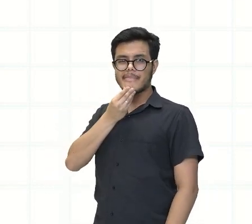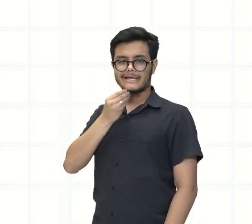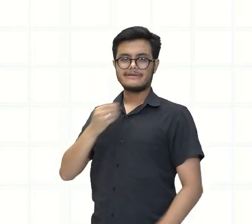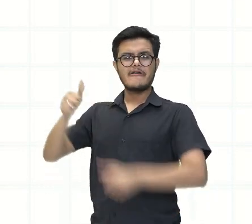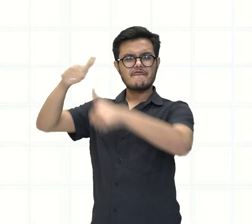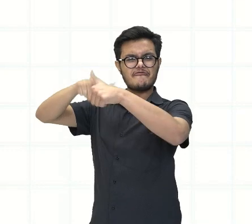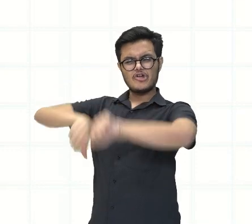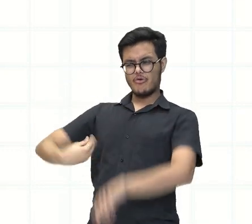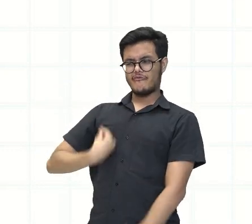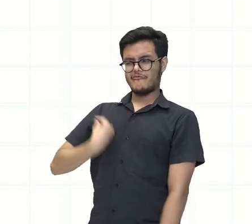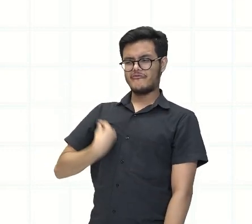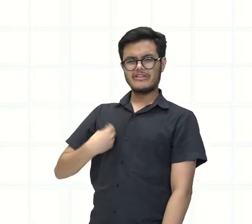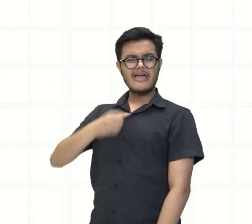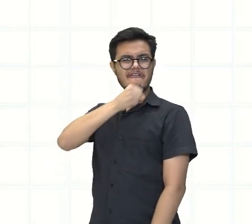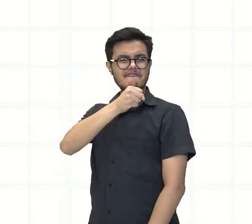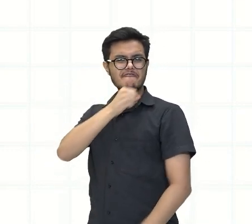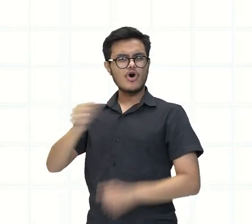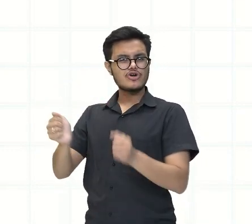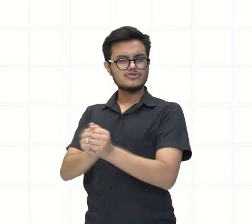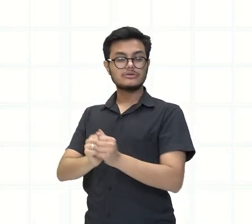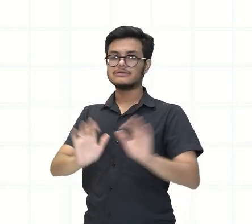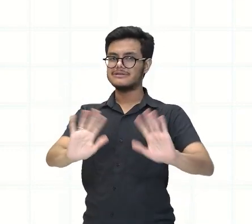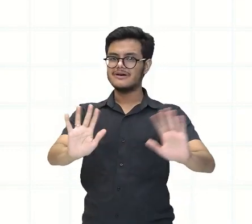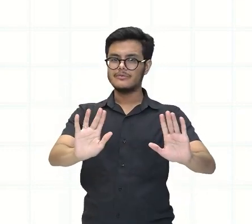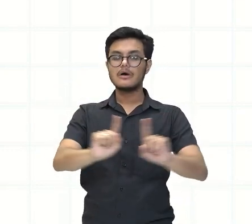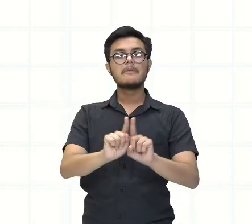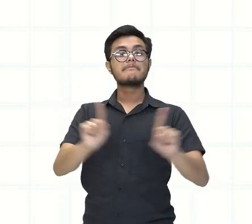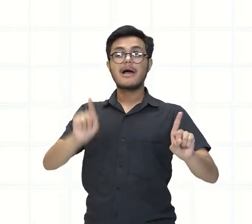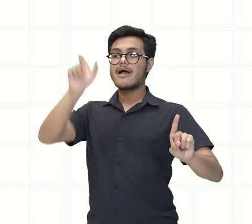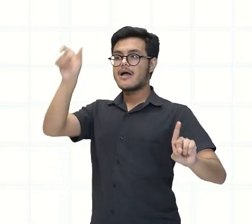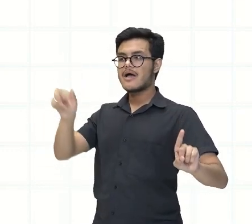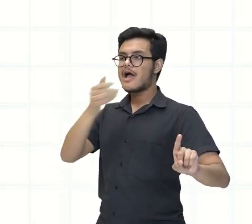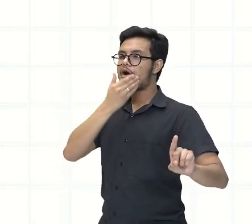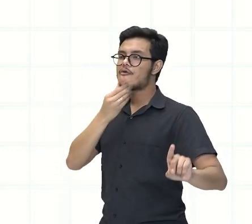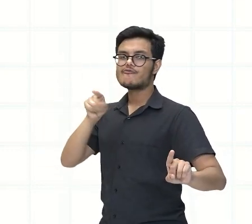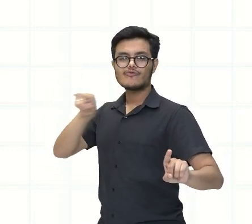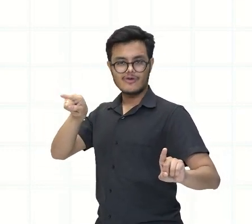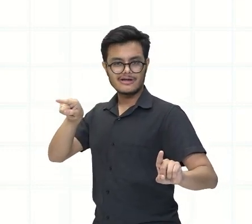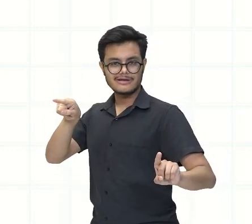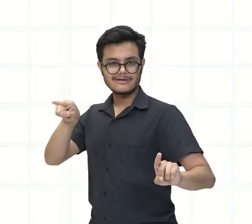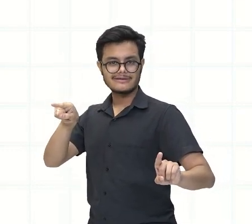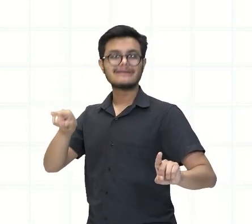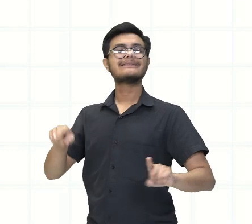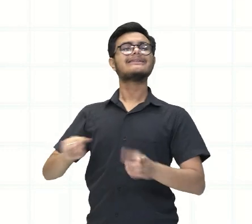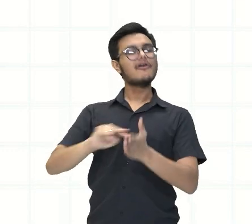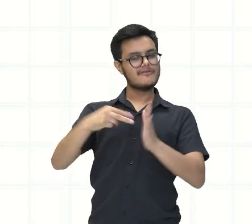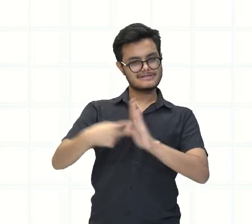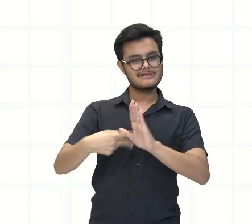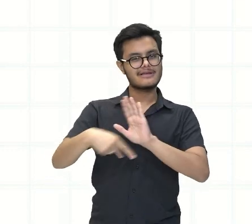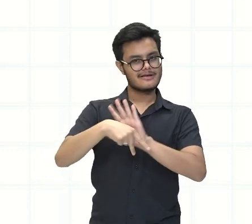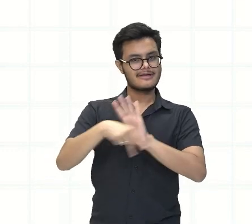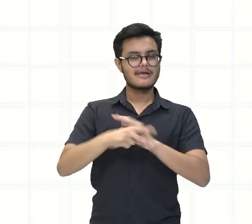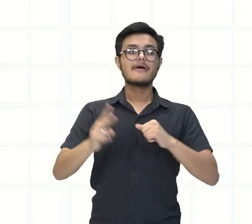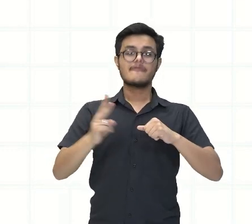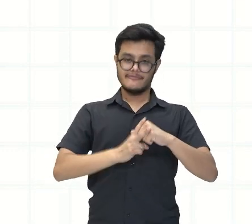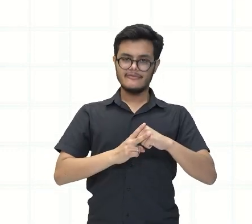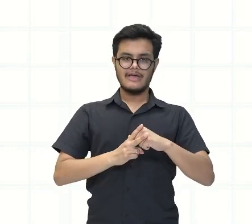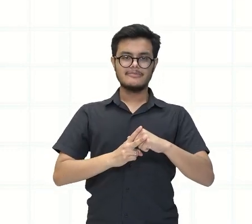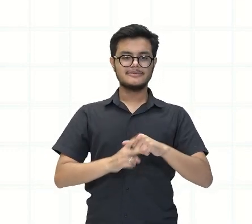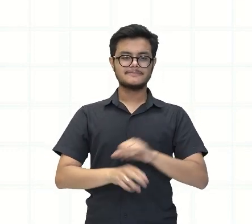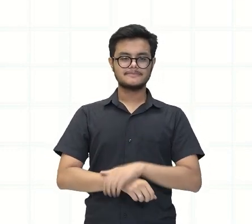a ação de ficar morando é mais importante. Então, ele é verbo significativo. É aí um predicado